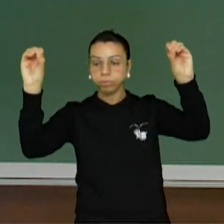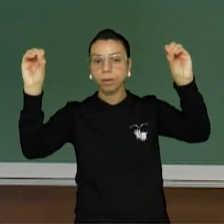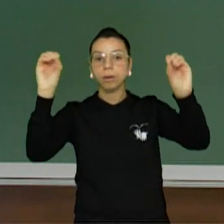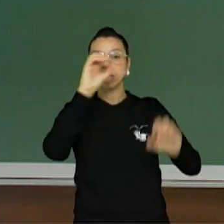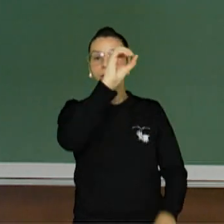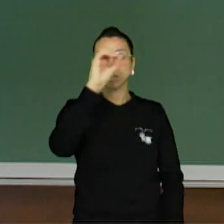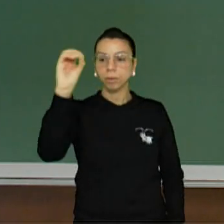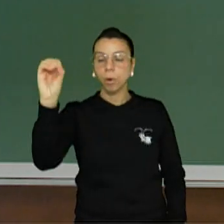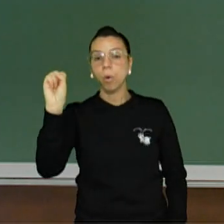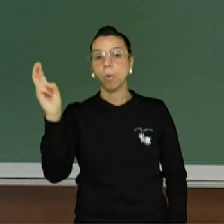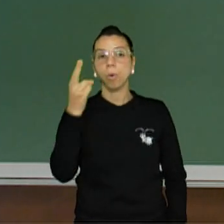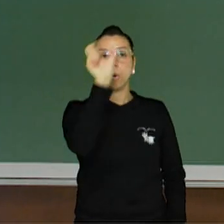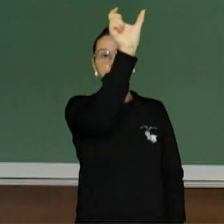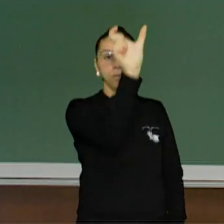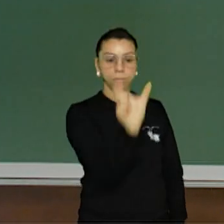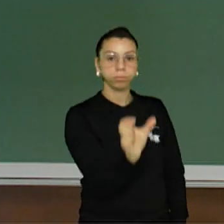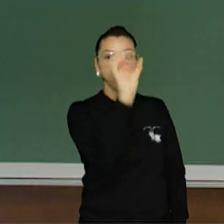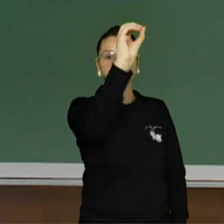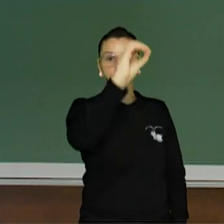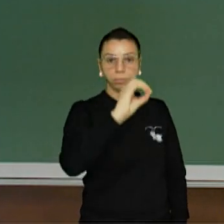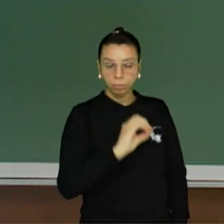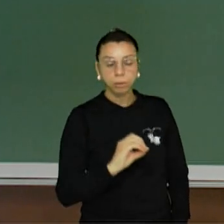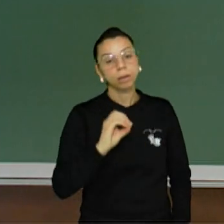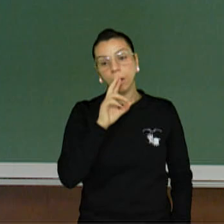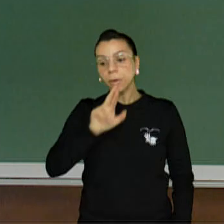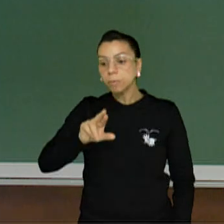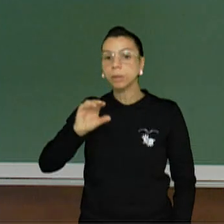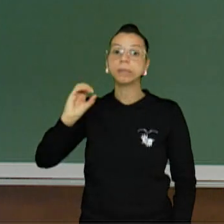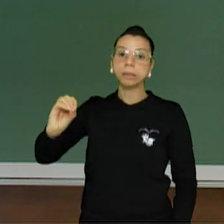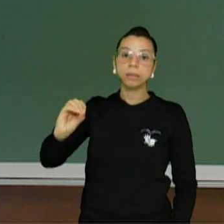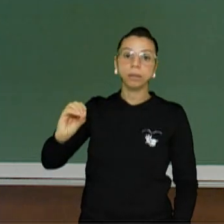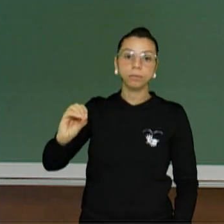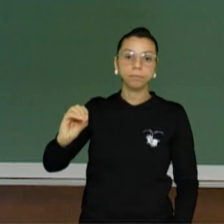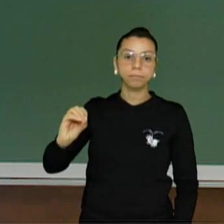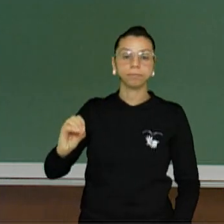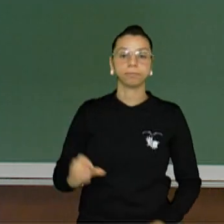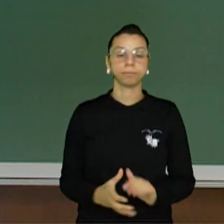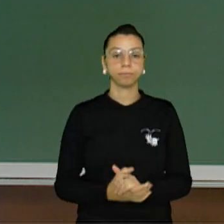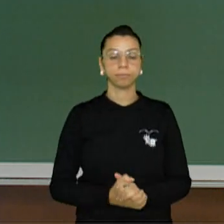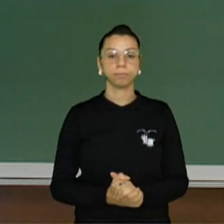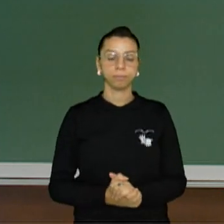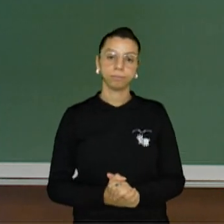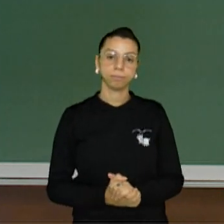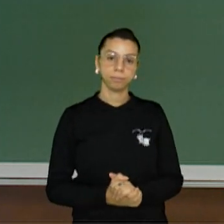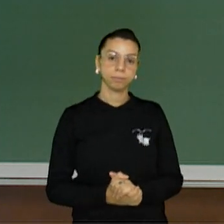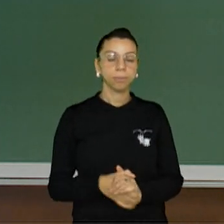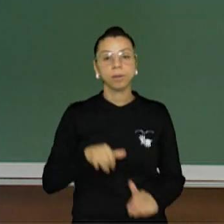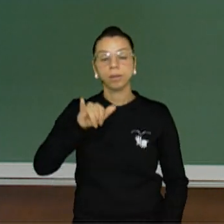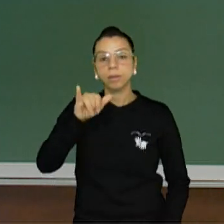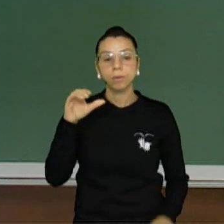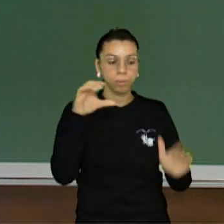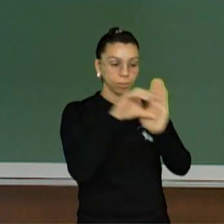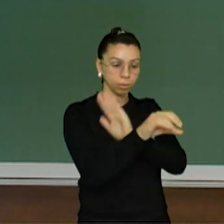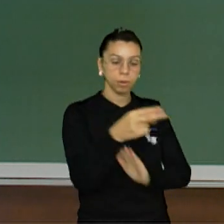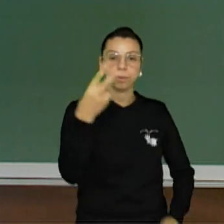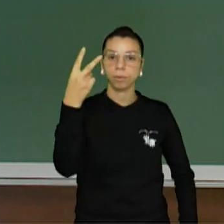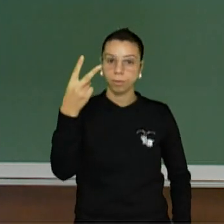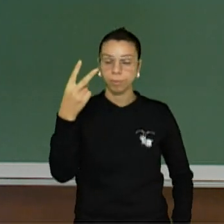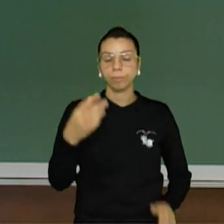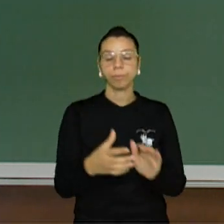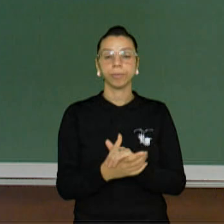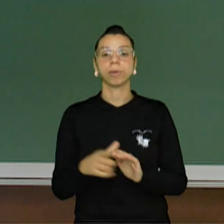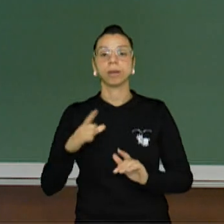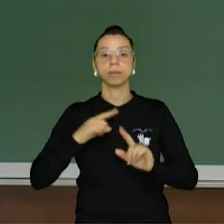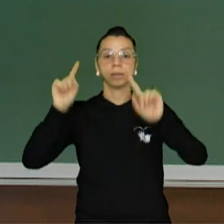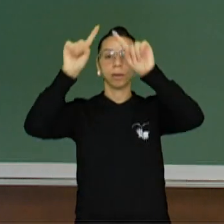uma coluna inteira de 0, gente, o determinante é 0, olha como fica fácil. Se a propriedade 2, se a